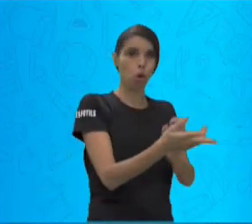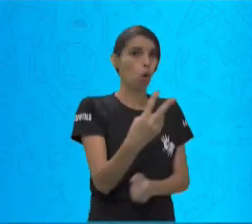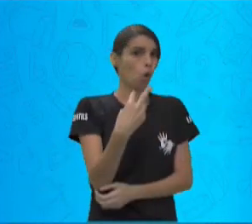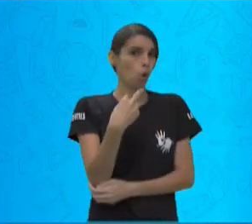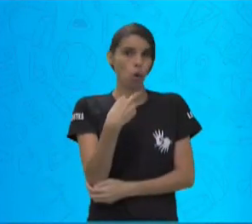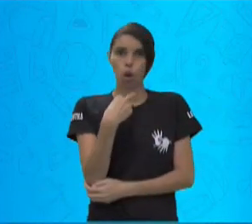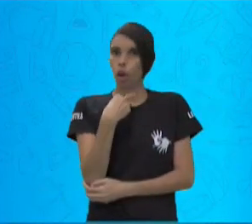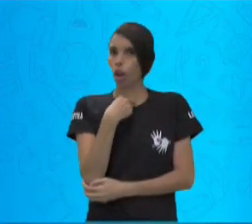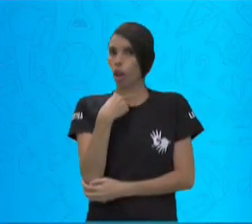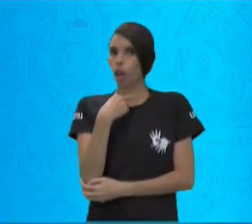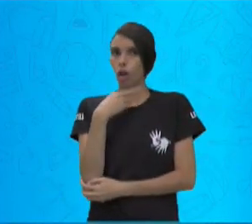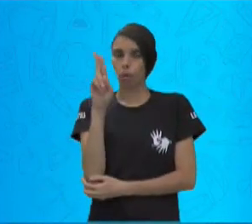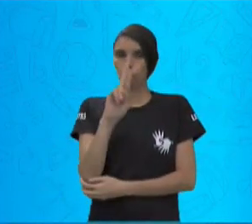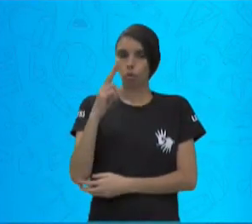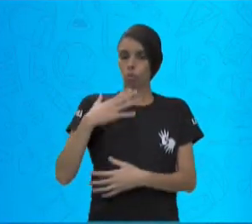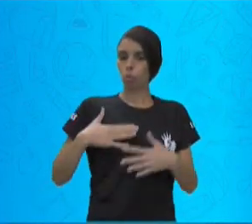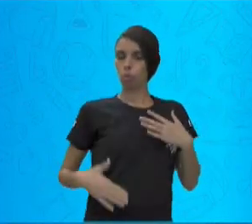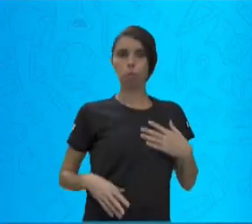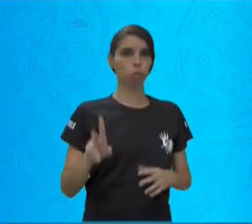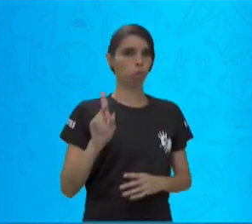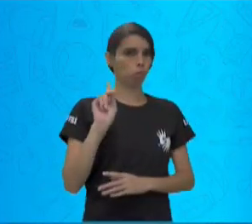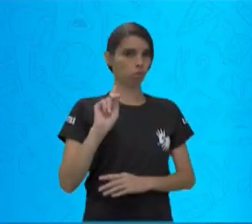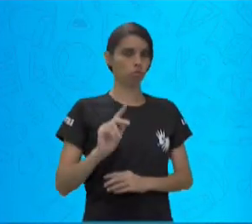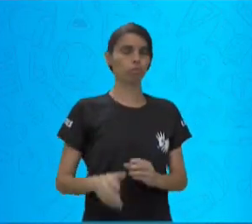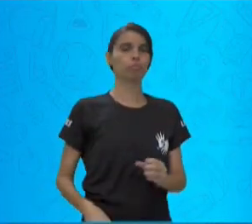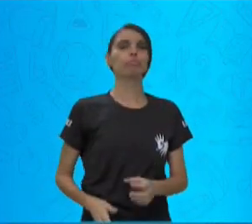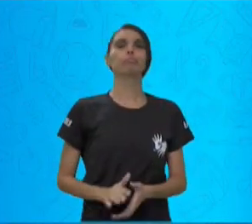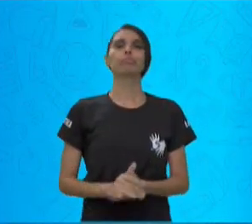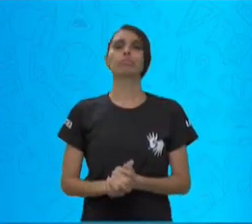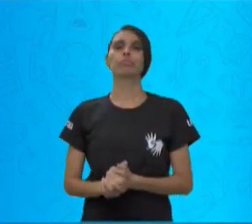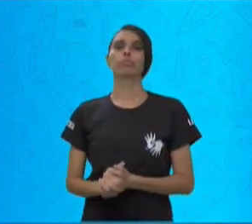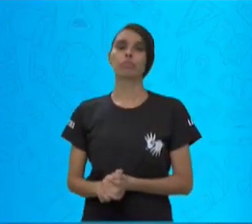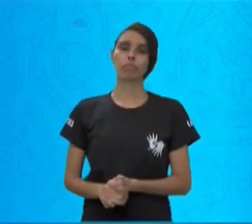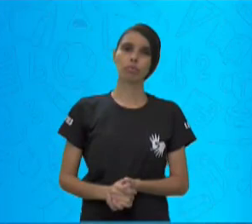jogada com outra parte do corpo vamos lá